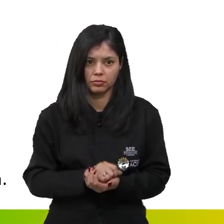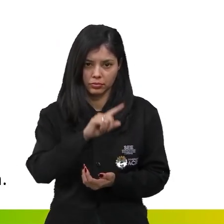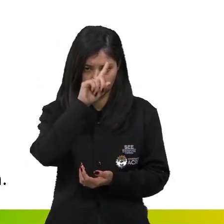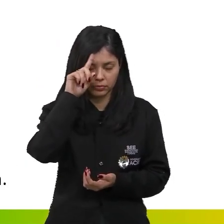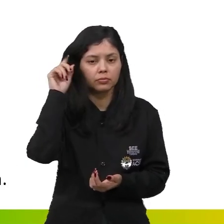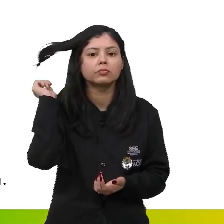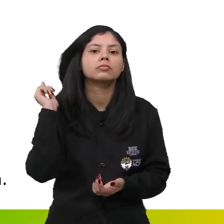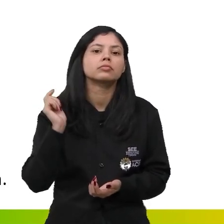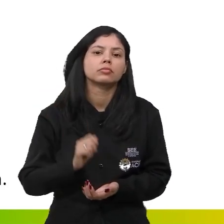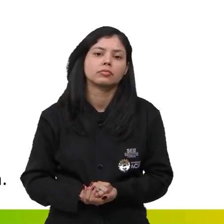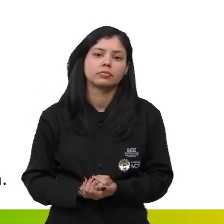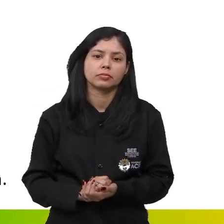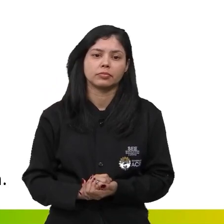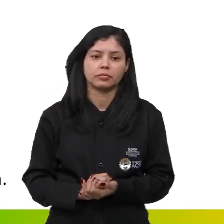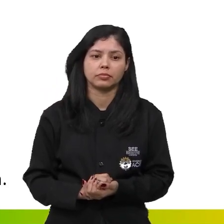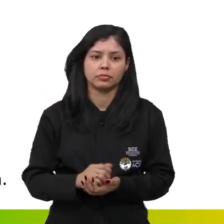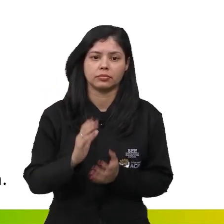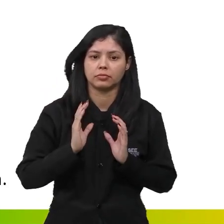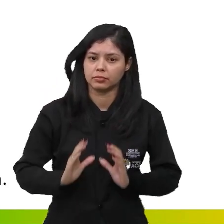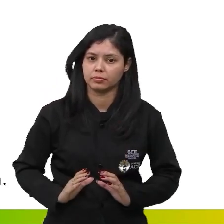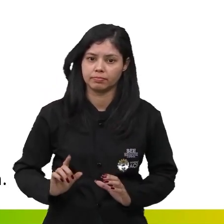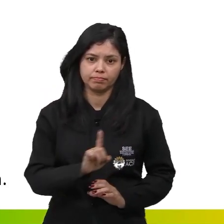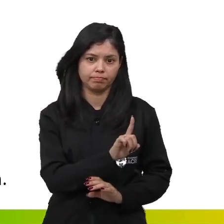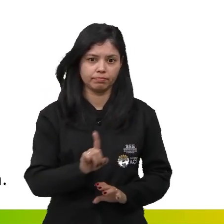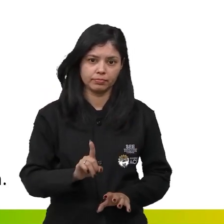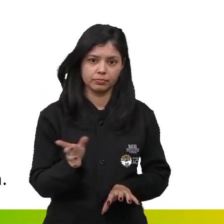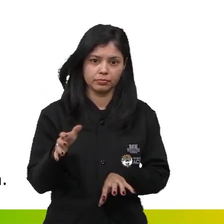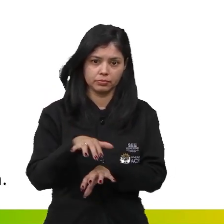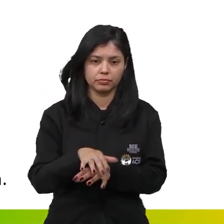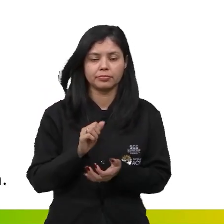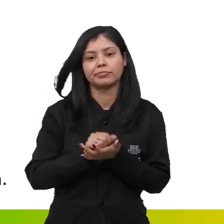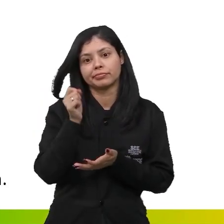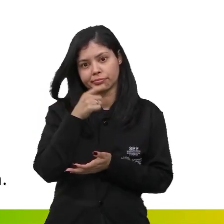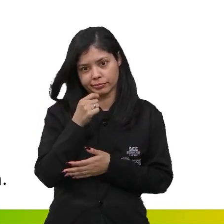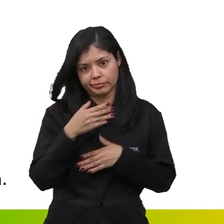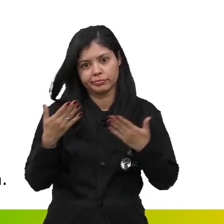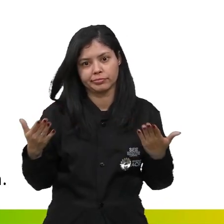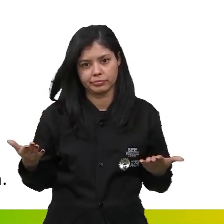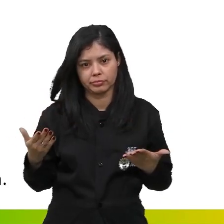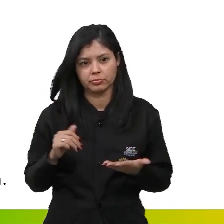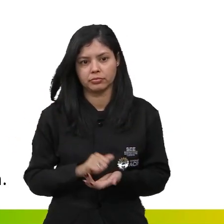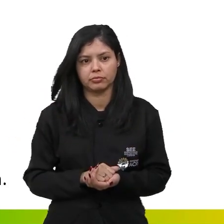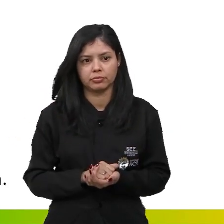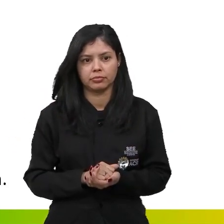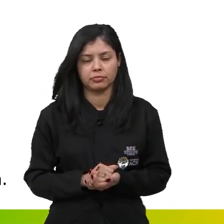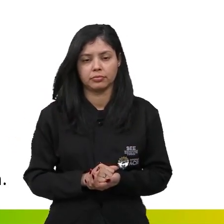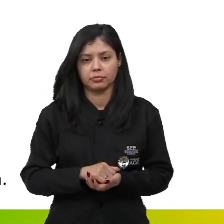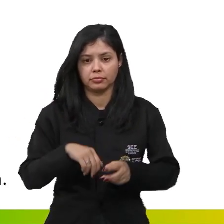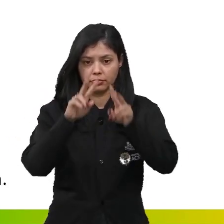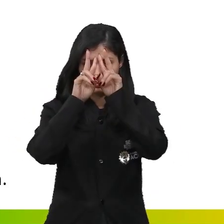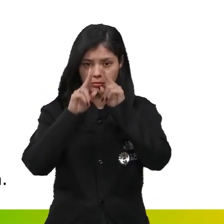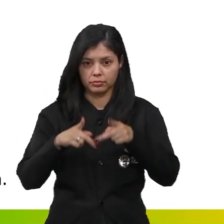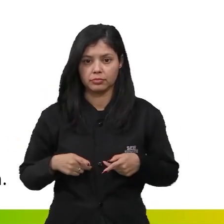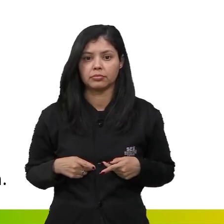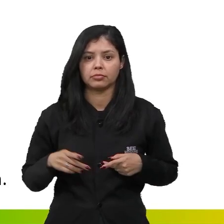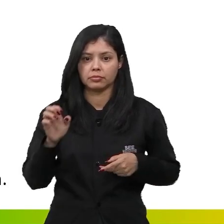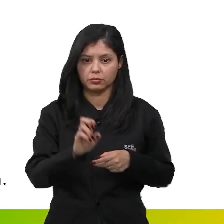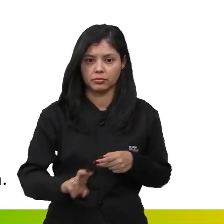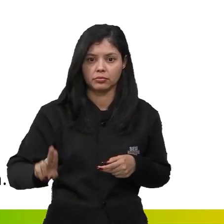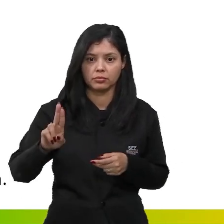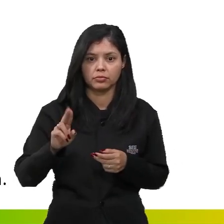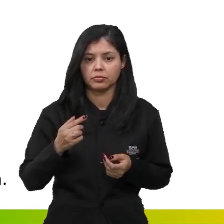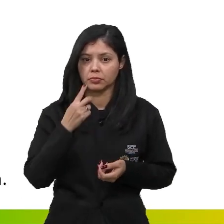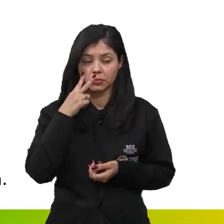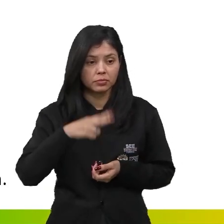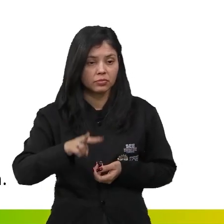escravizado africano, cidadão pleno da colônia, é uma piada, né? Nem seres humanos por parte dos os europeus não